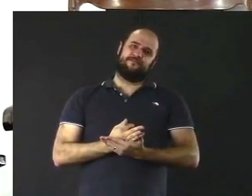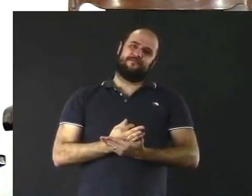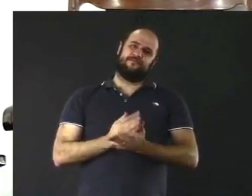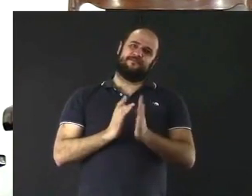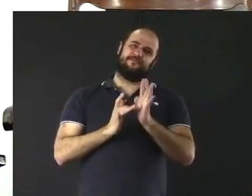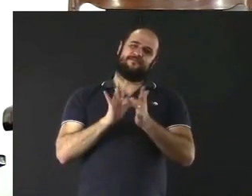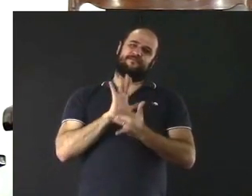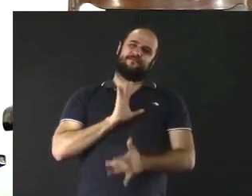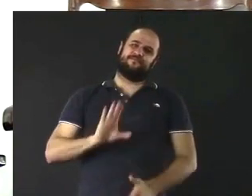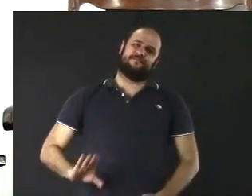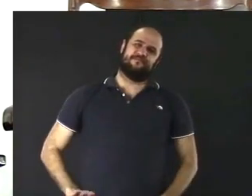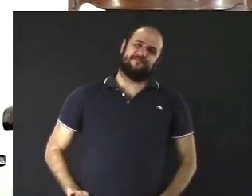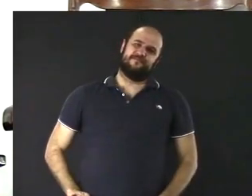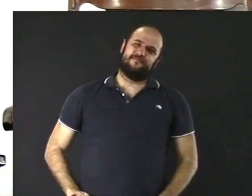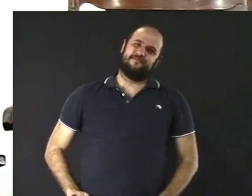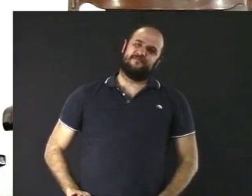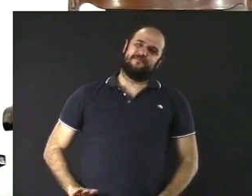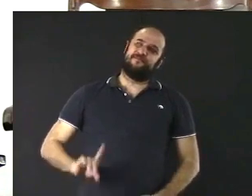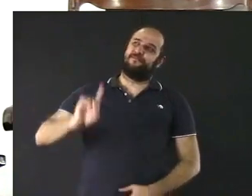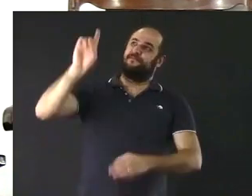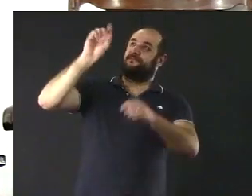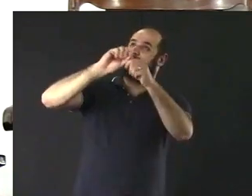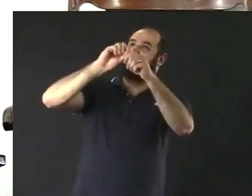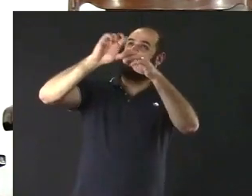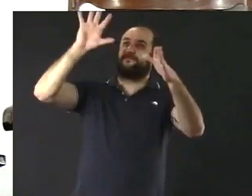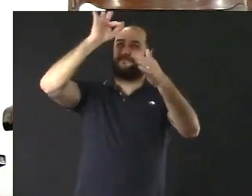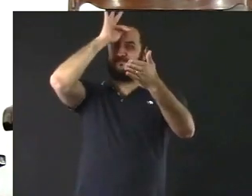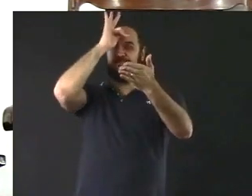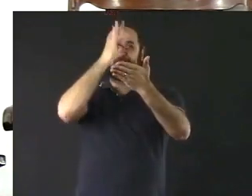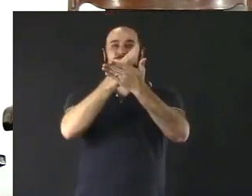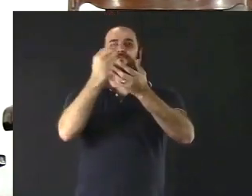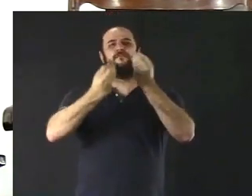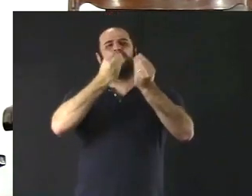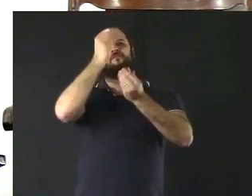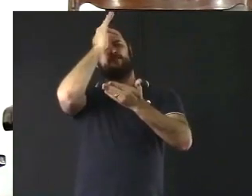em Cristo, o autor e o consumador dela.